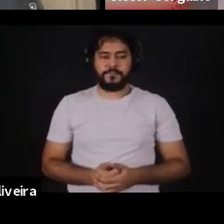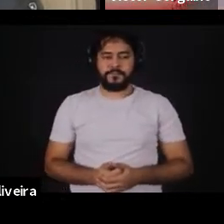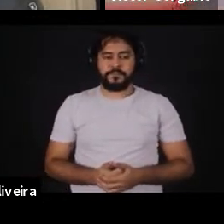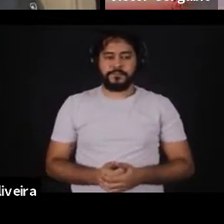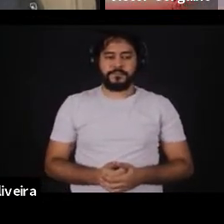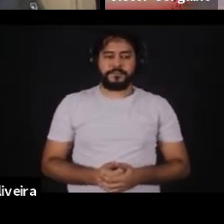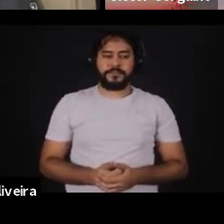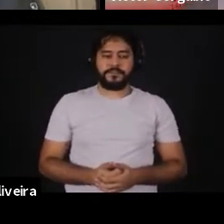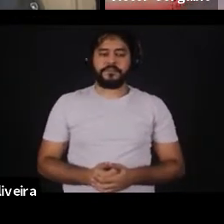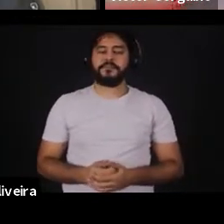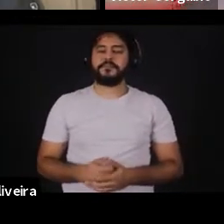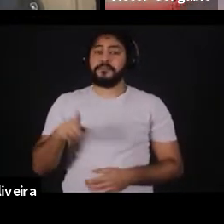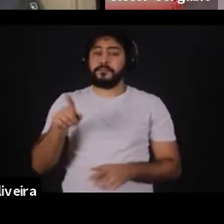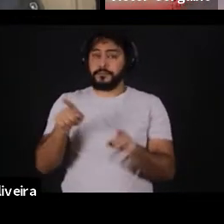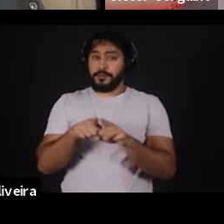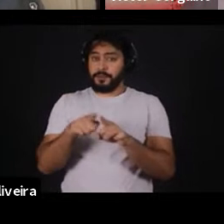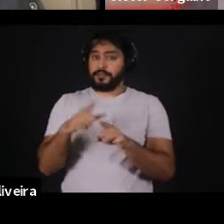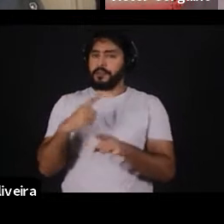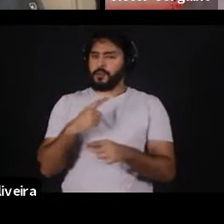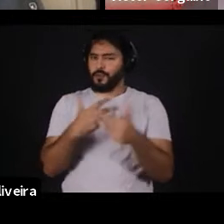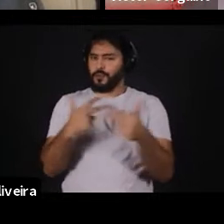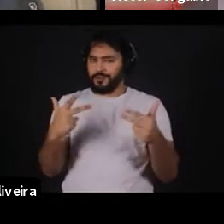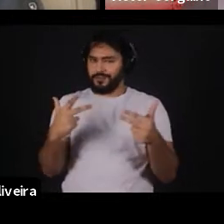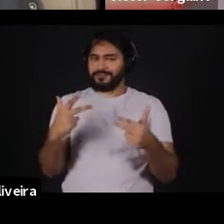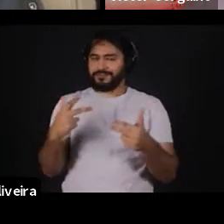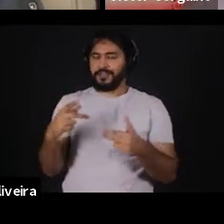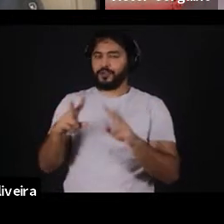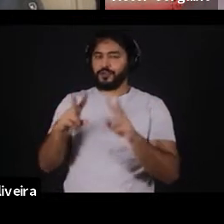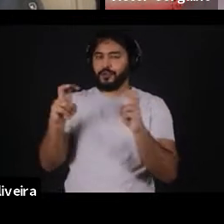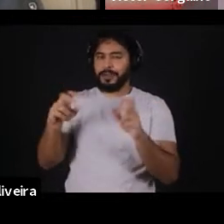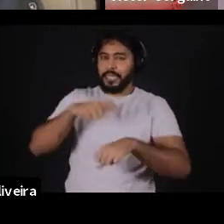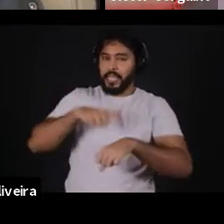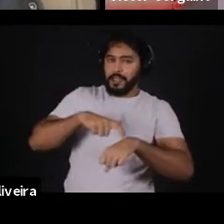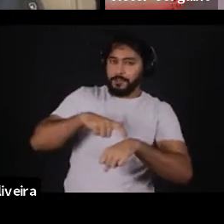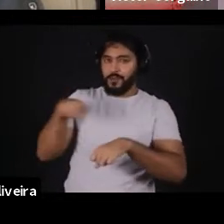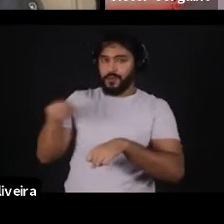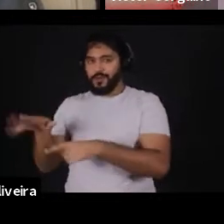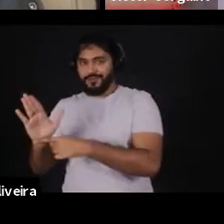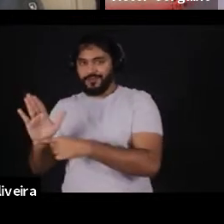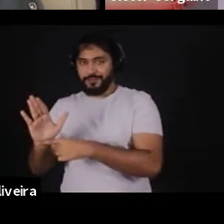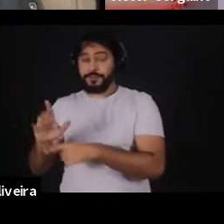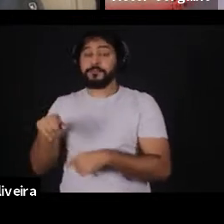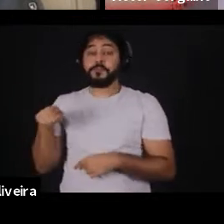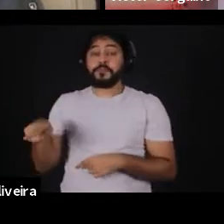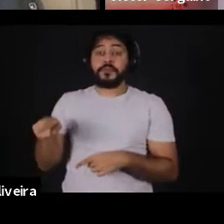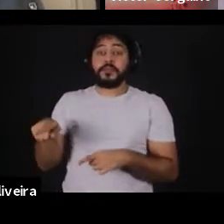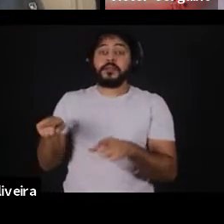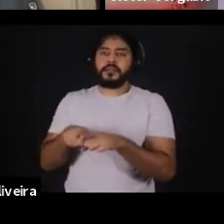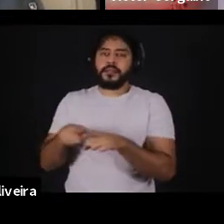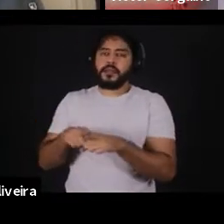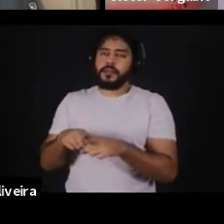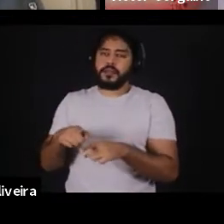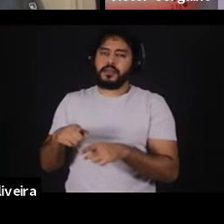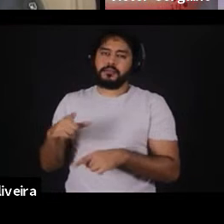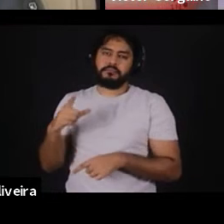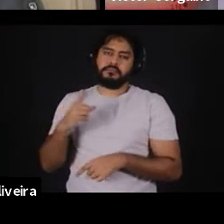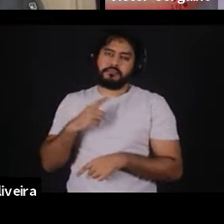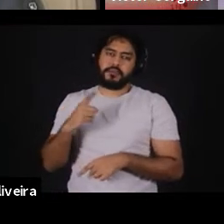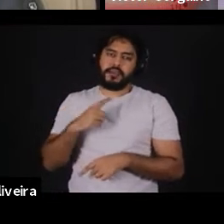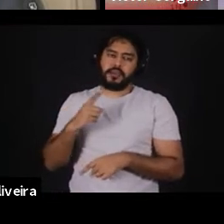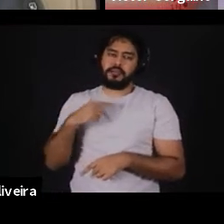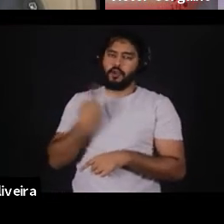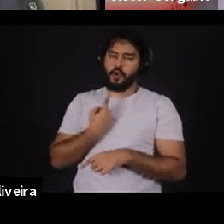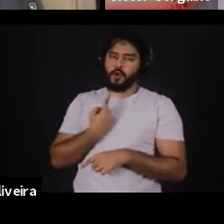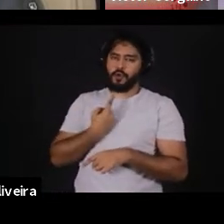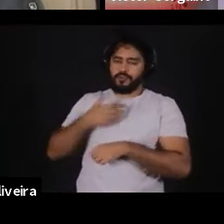Mas tem uma coisa que eu fico pensando em relação ao tempo e o filme, é que também tem muito de nossas escolhas para pensar essa relação de tempo,